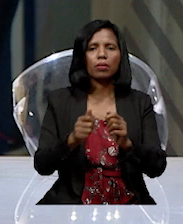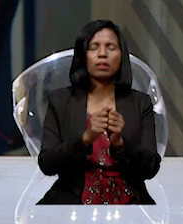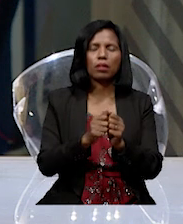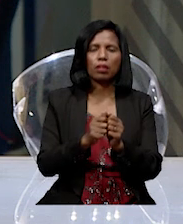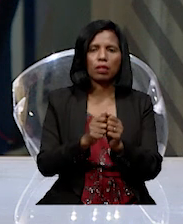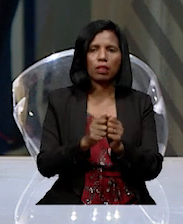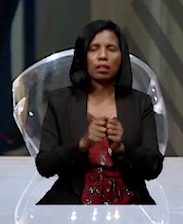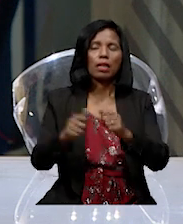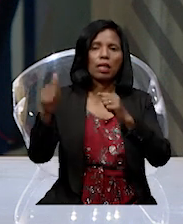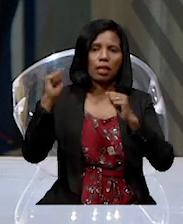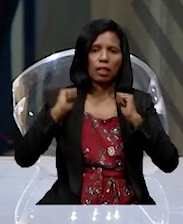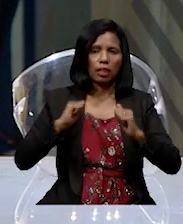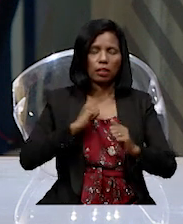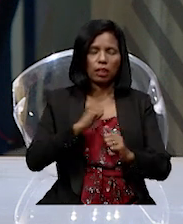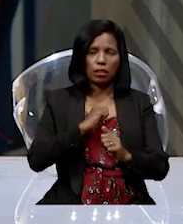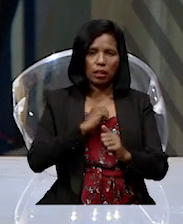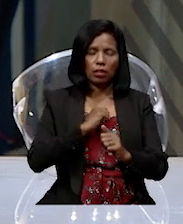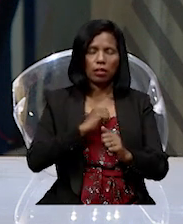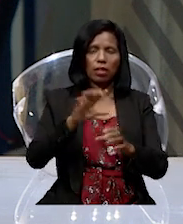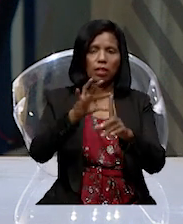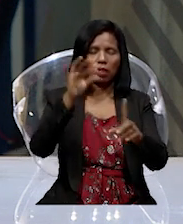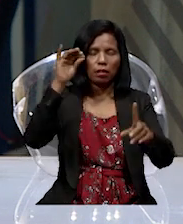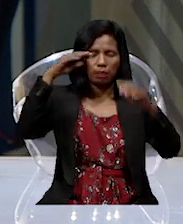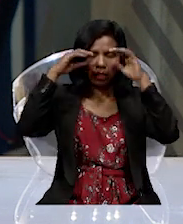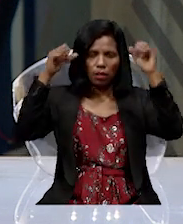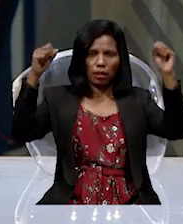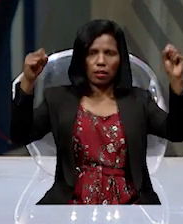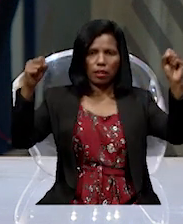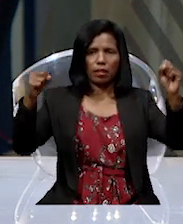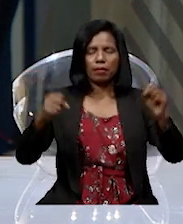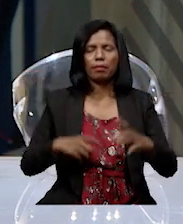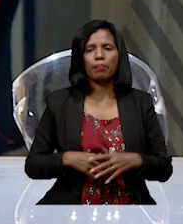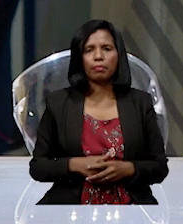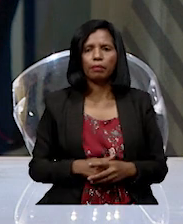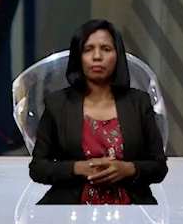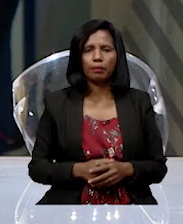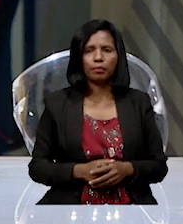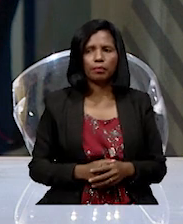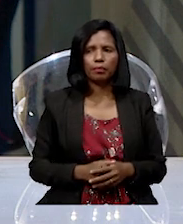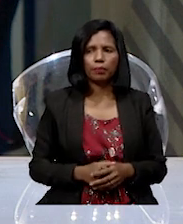eleição presidencial no dar candidato presidente da República.